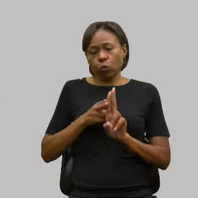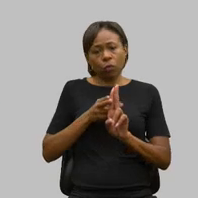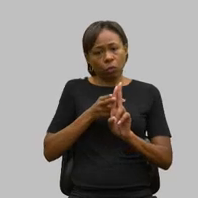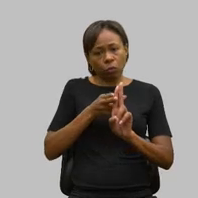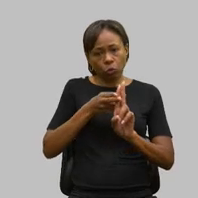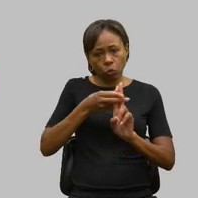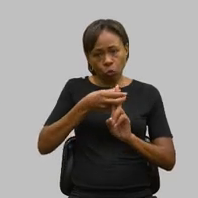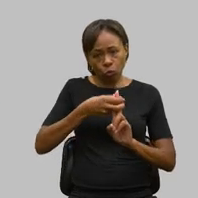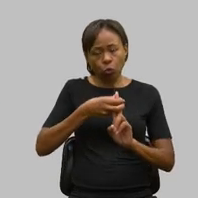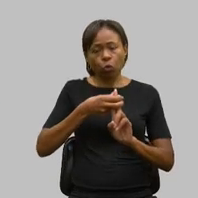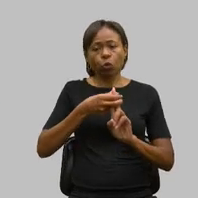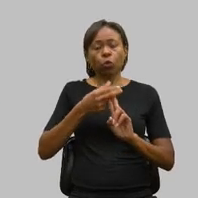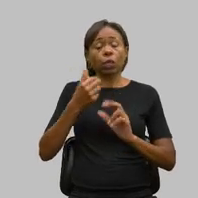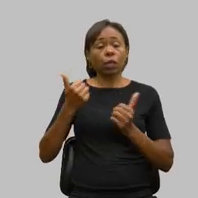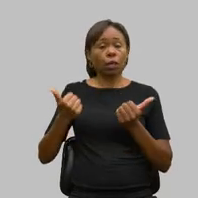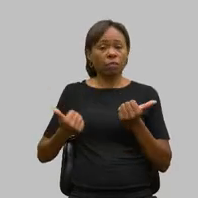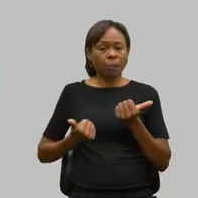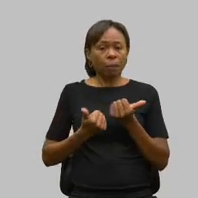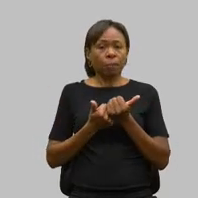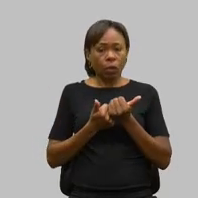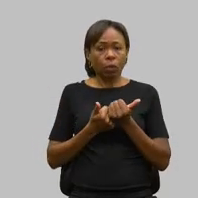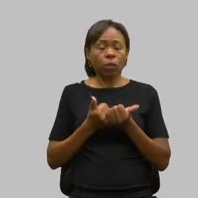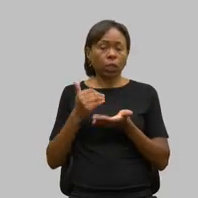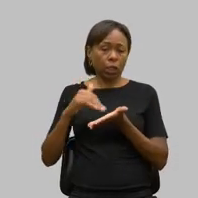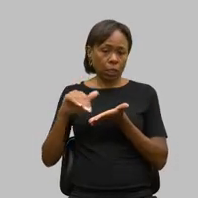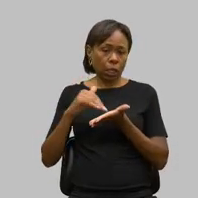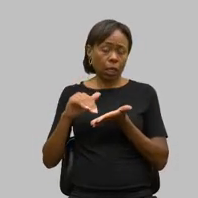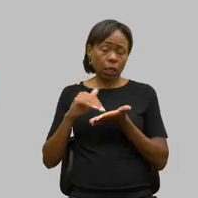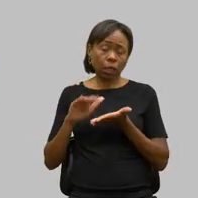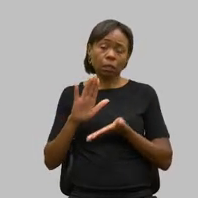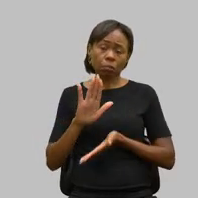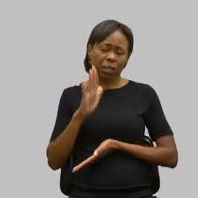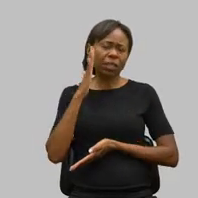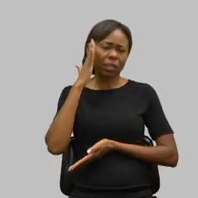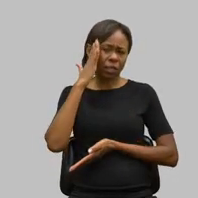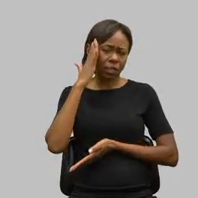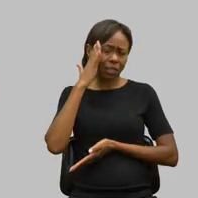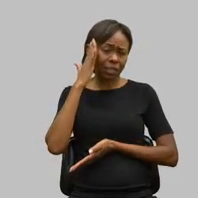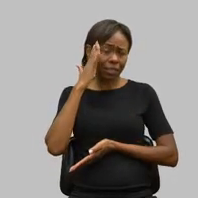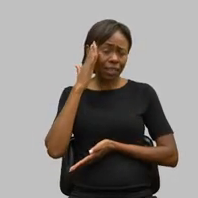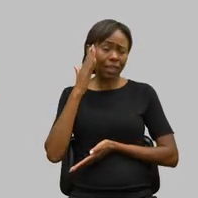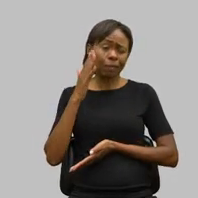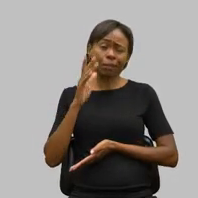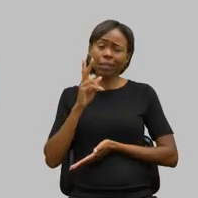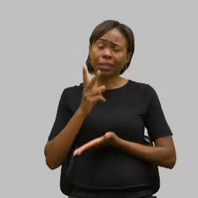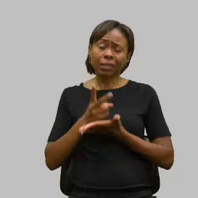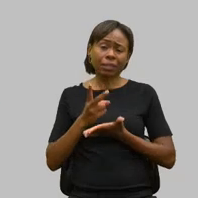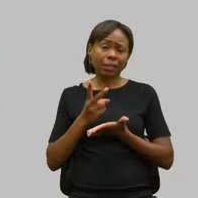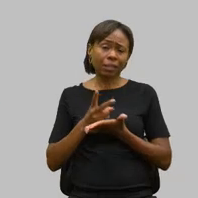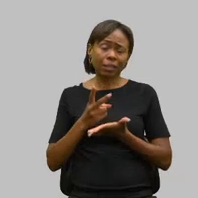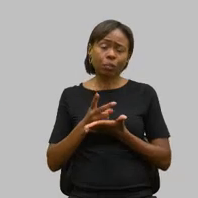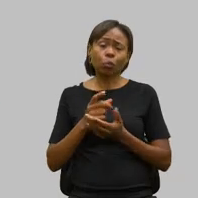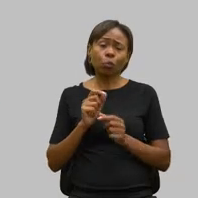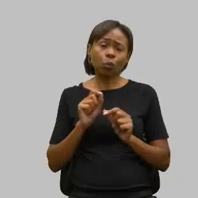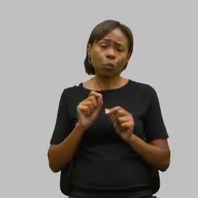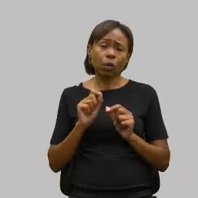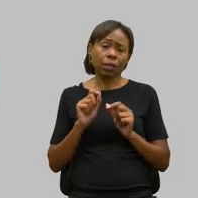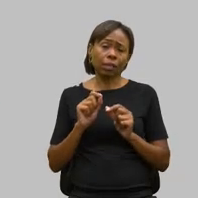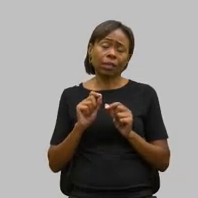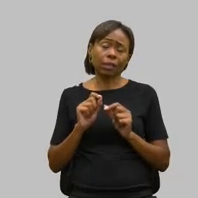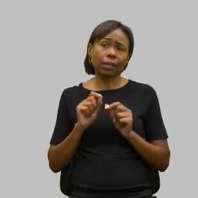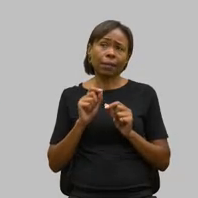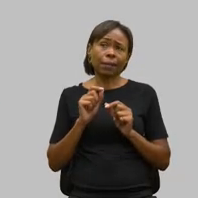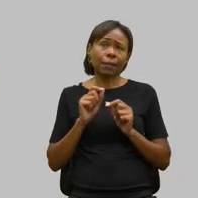deste apoio e desse trabalho da Secretaria, a gente sabe que é uma tendência, sabe, deputada Lourdes, da migração